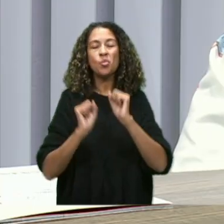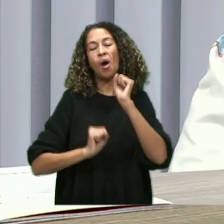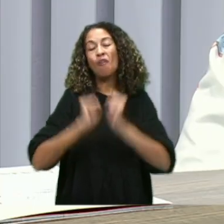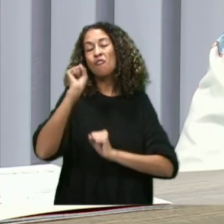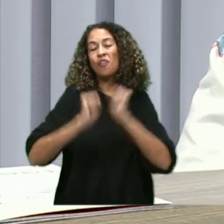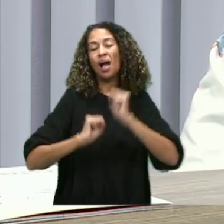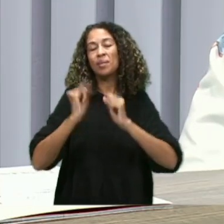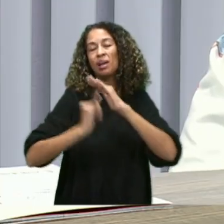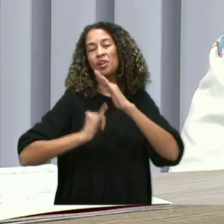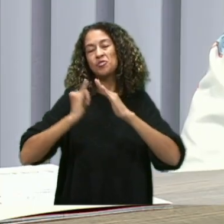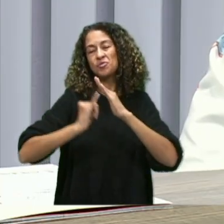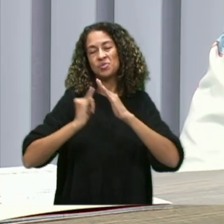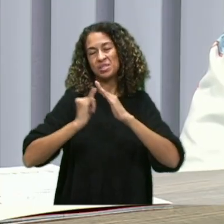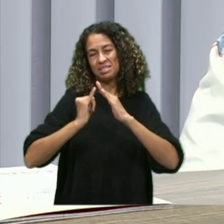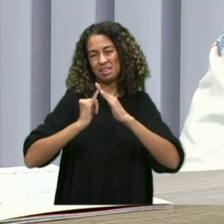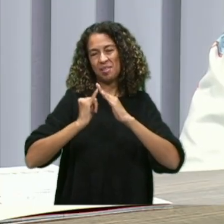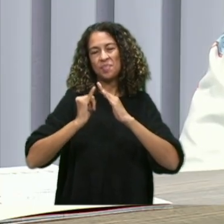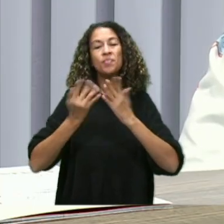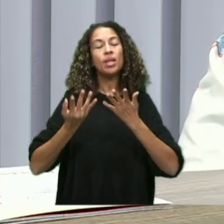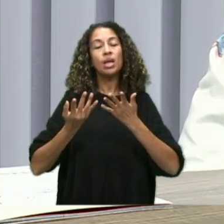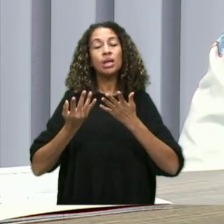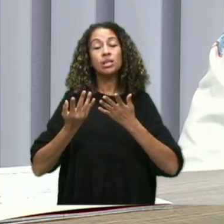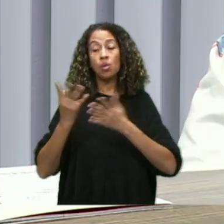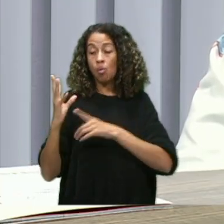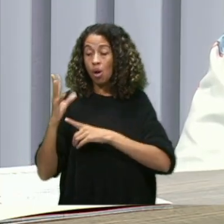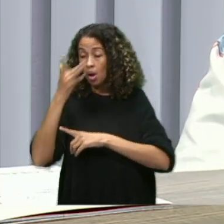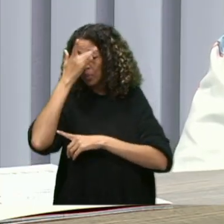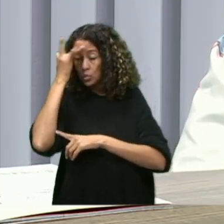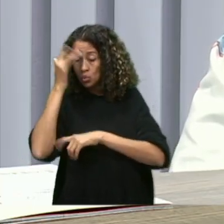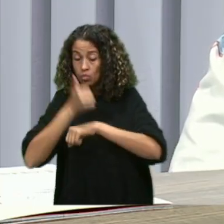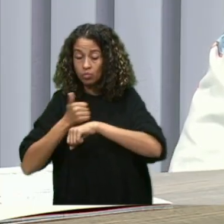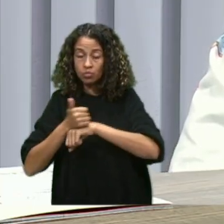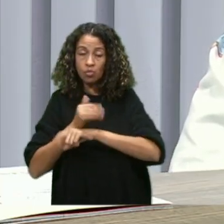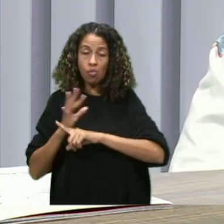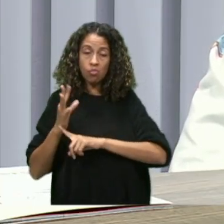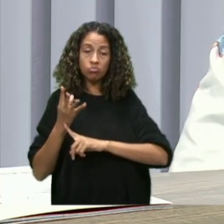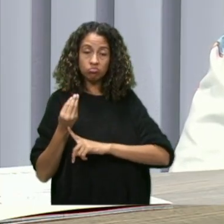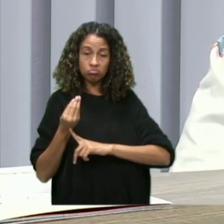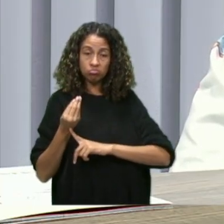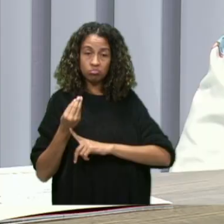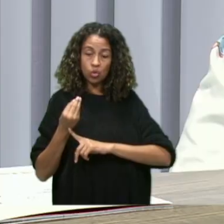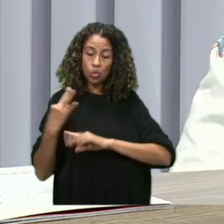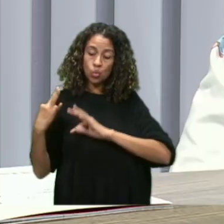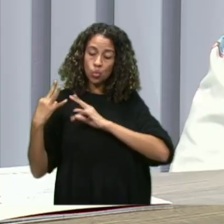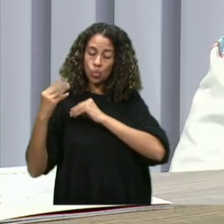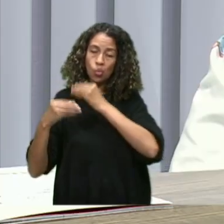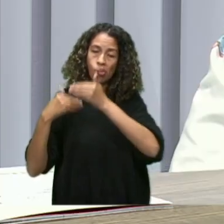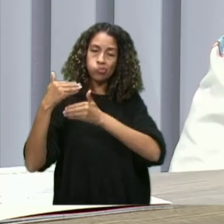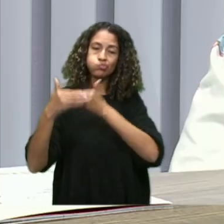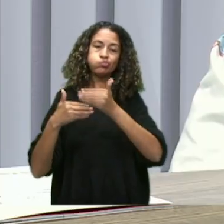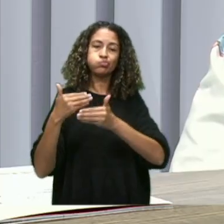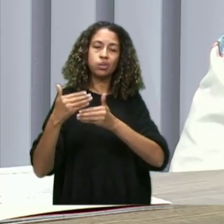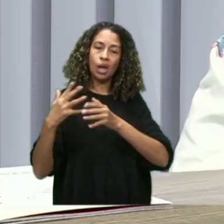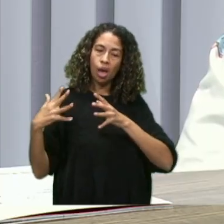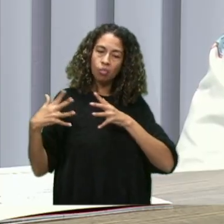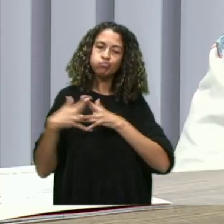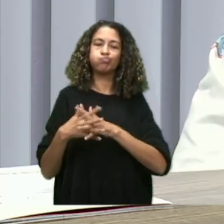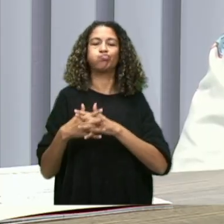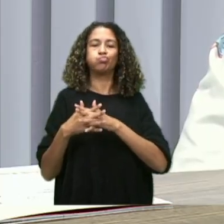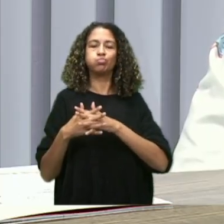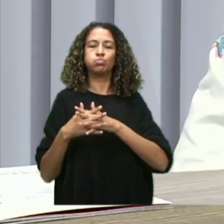o próprio artista acaba via todo um processo, né, bem complexo